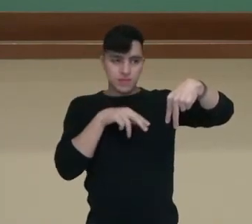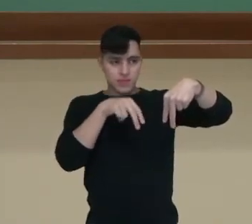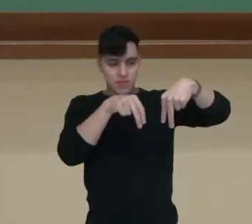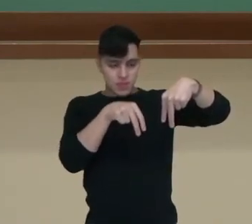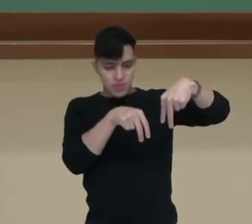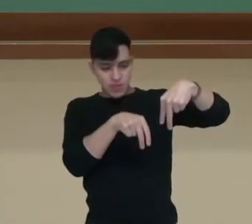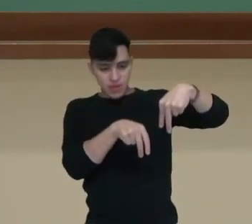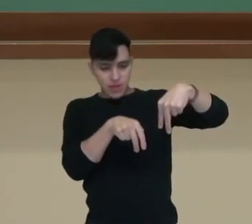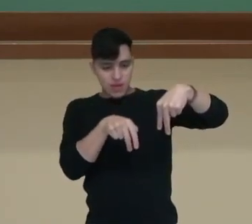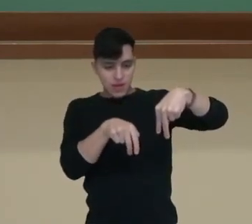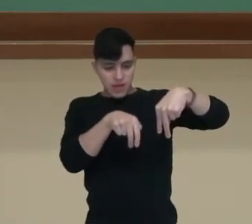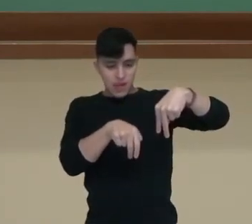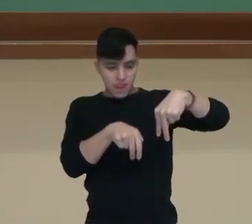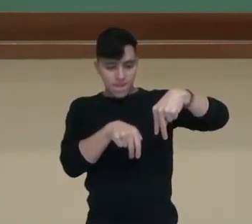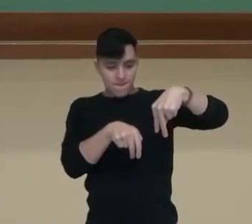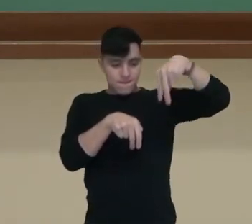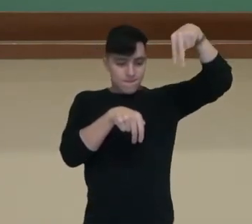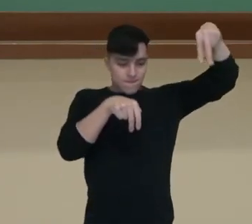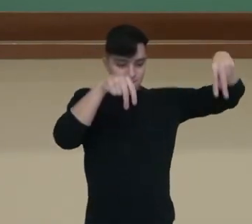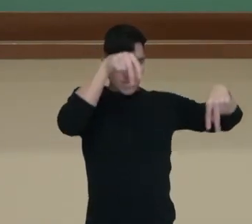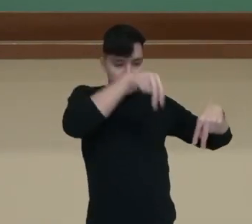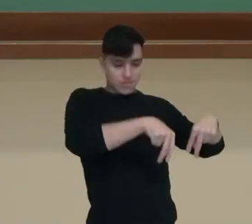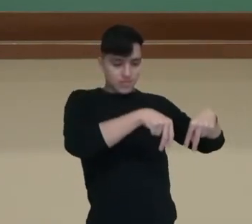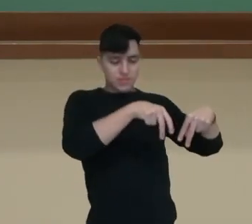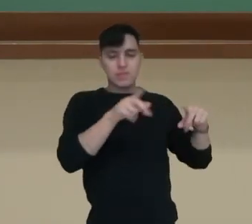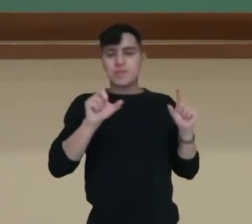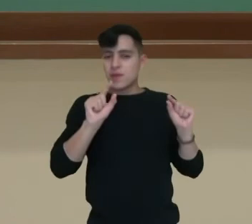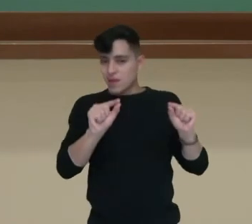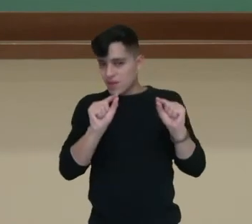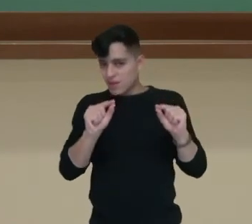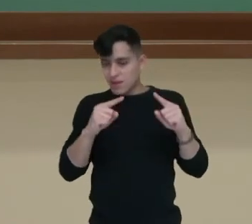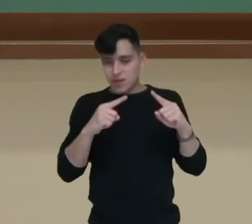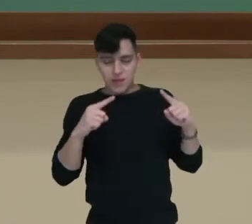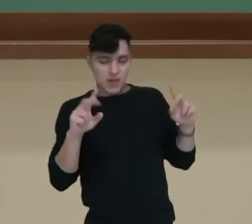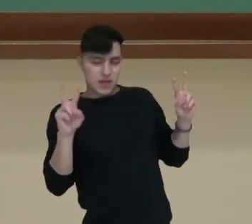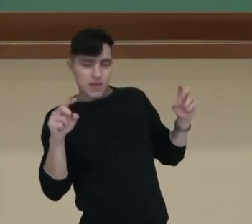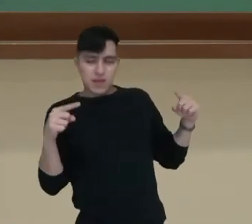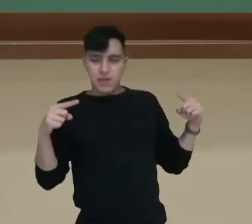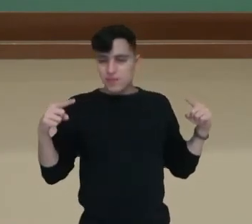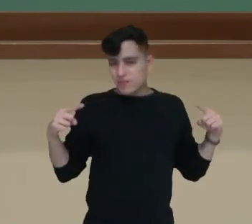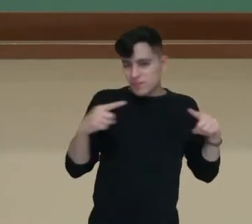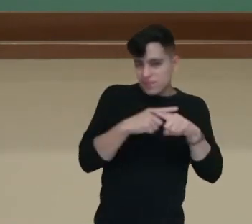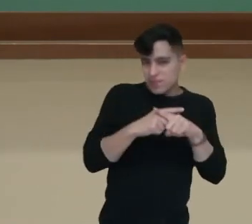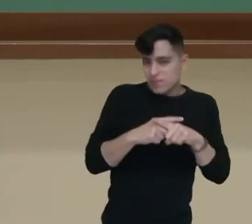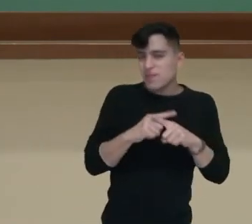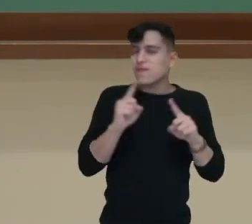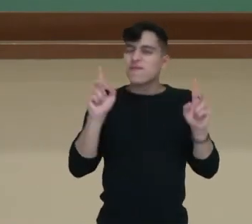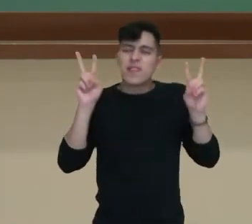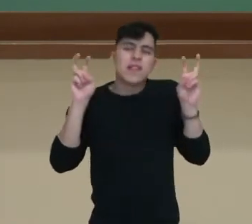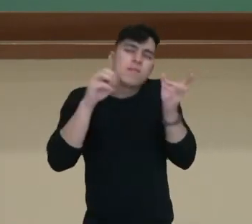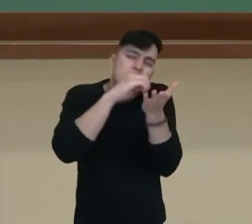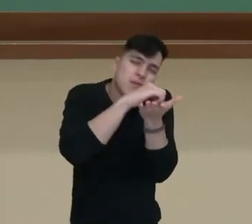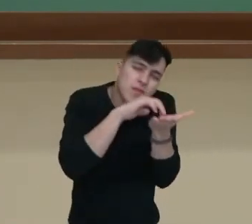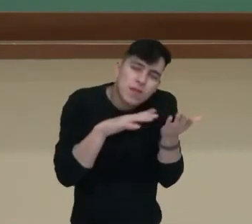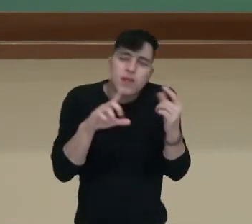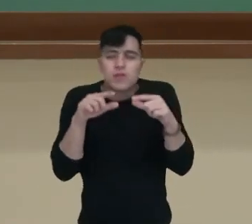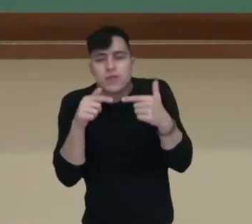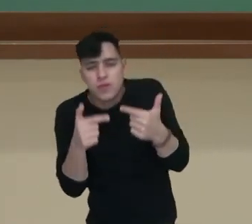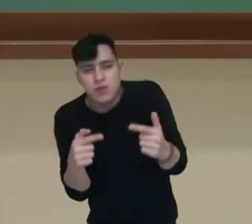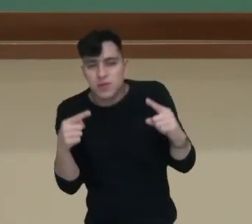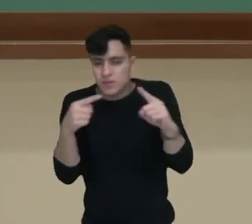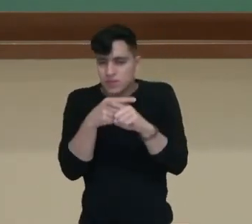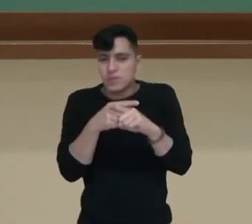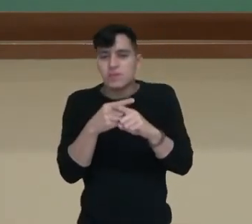colocar esse para fora. É um jogo pré-desportivo de oposição, né? Então, você vai lá, é um jogo de oposição que eles falam ali. Então, você vai lá,